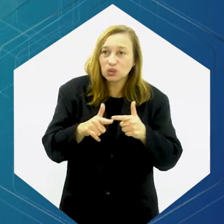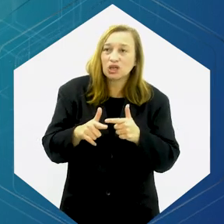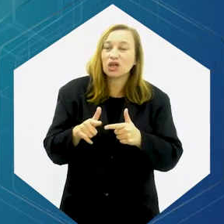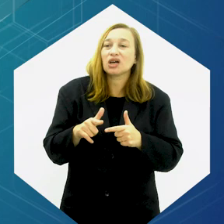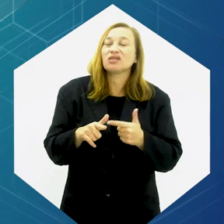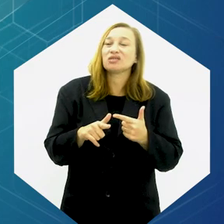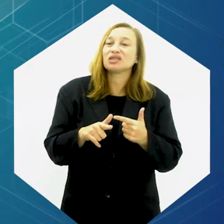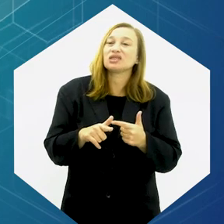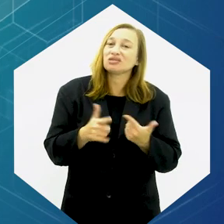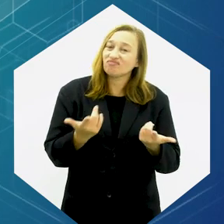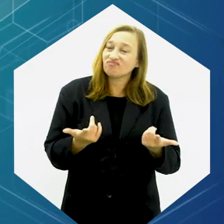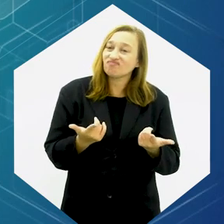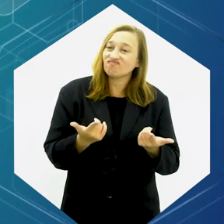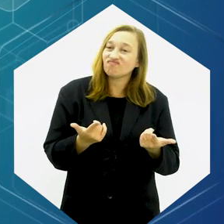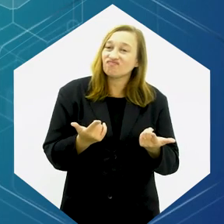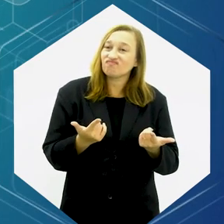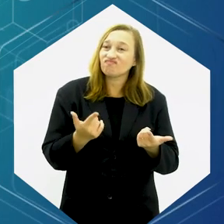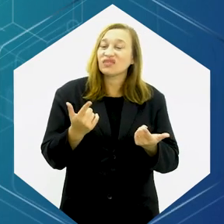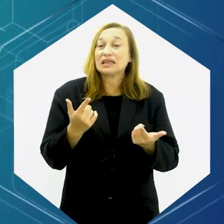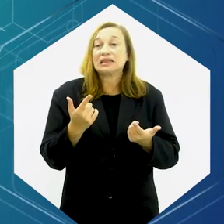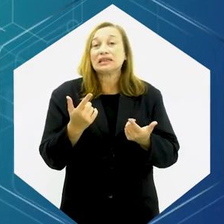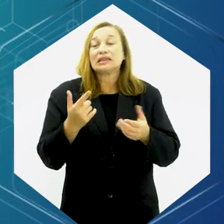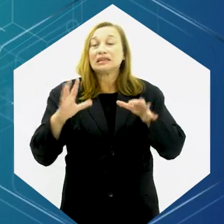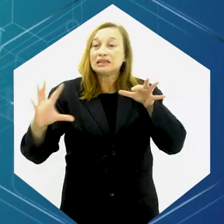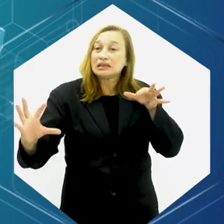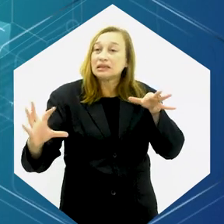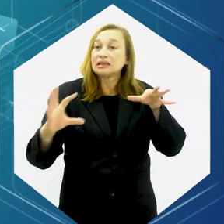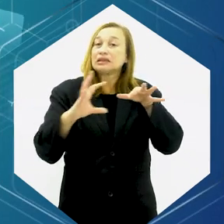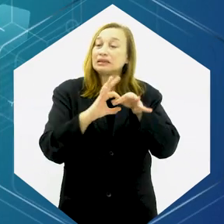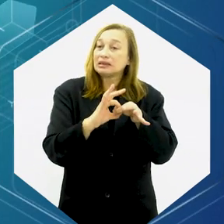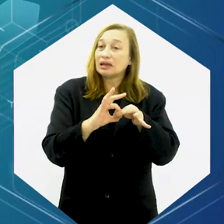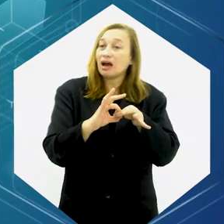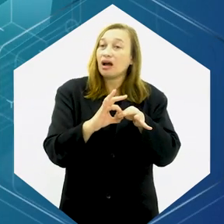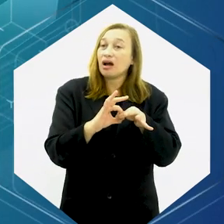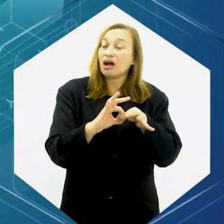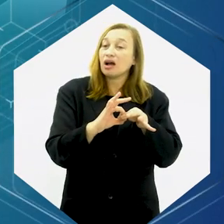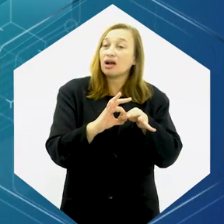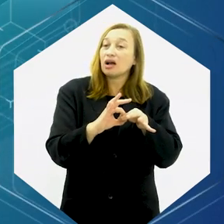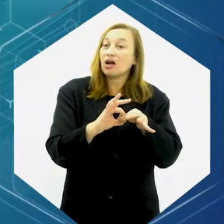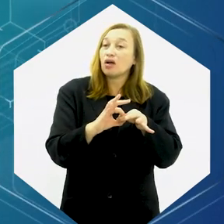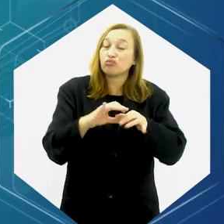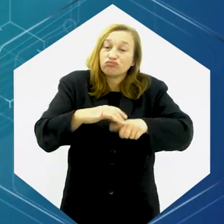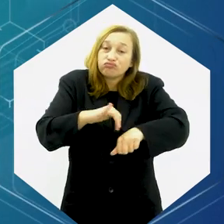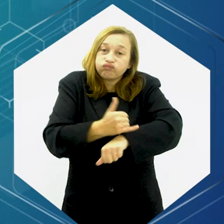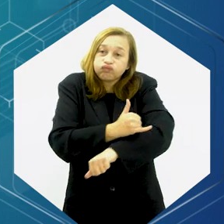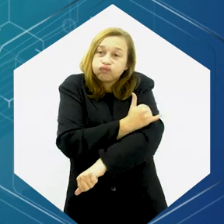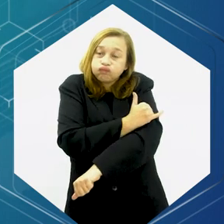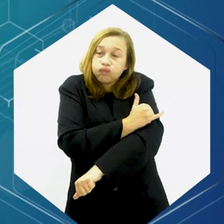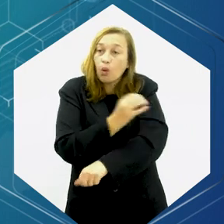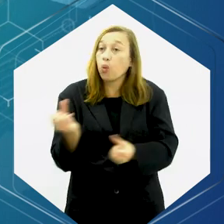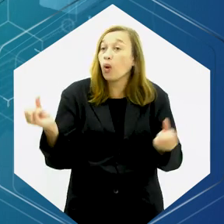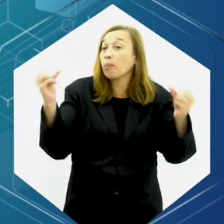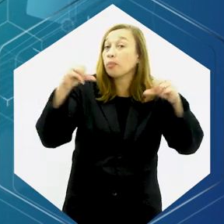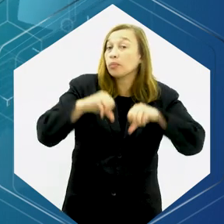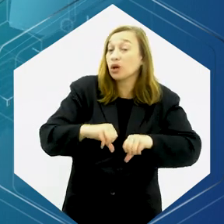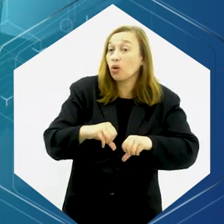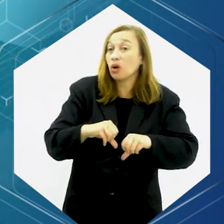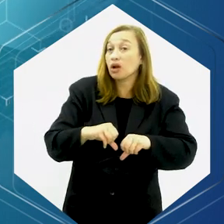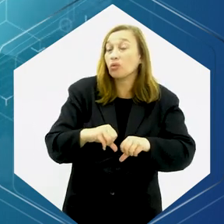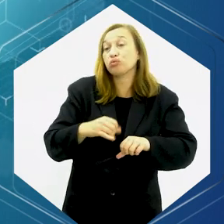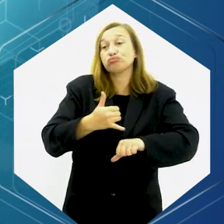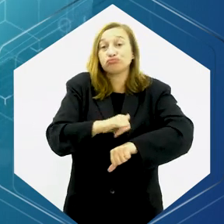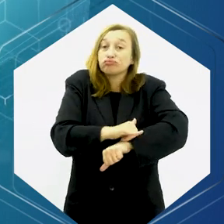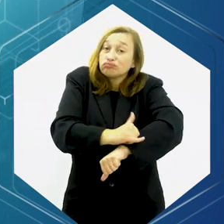crônicos metabólicos que estão muito Associados a a obesidade né E que piora